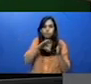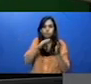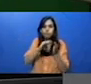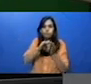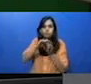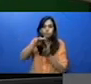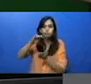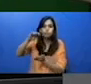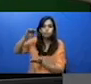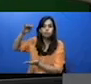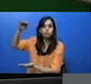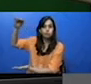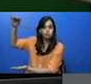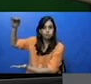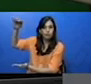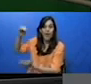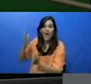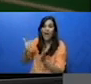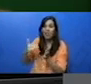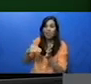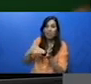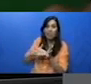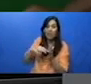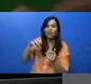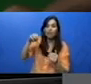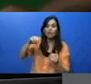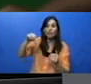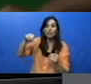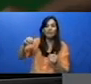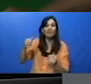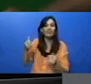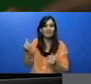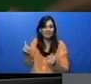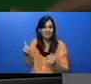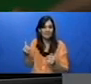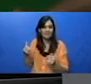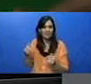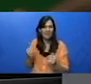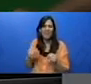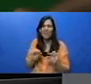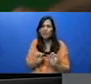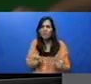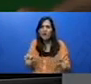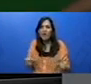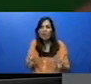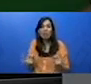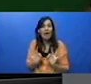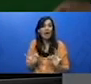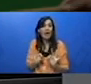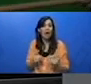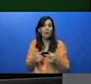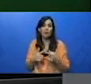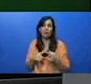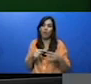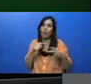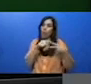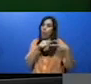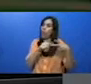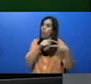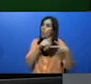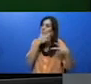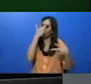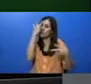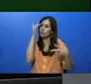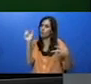o 996, certo? E esta linha vai ficar vazia porque nós fizemos o jogo em dupla, não temos